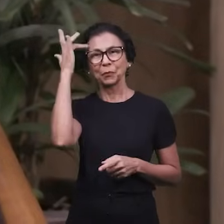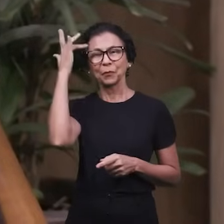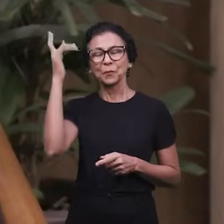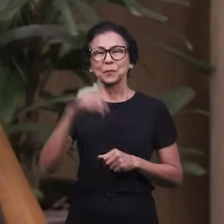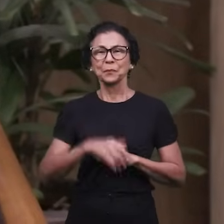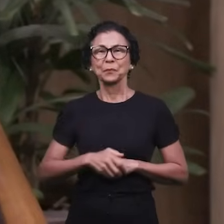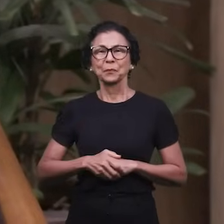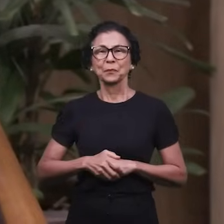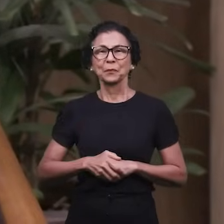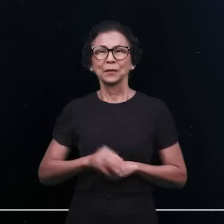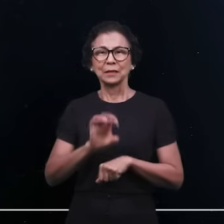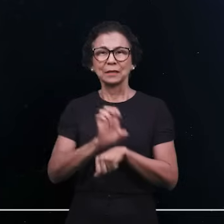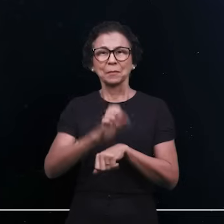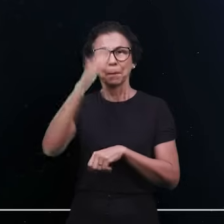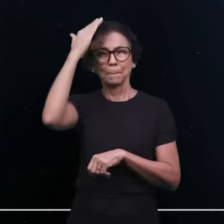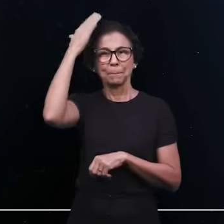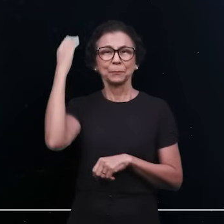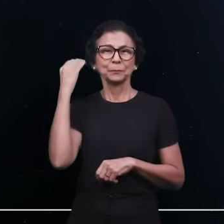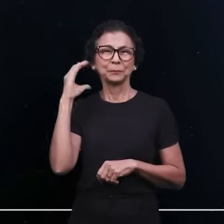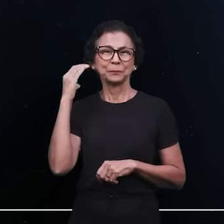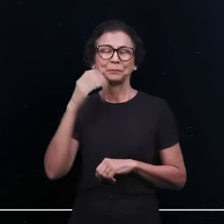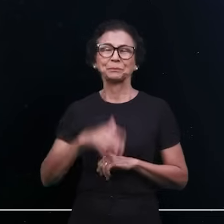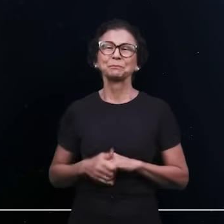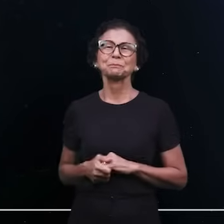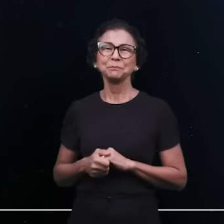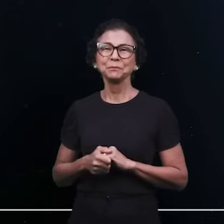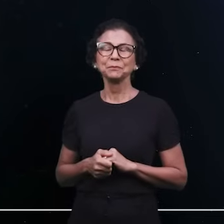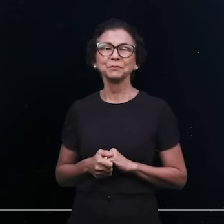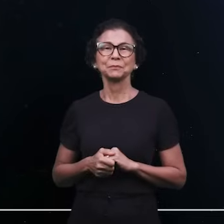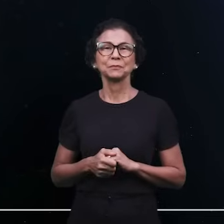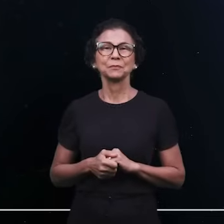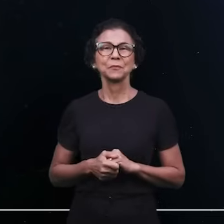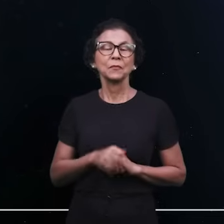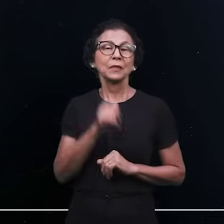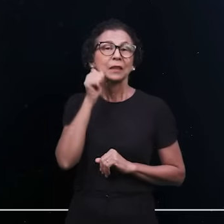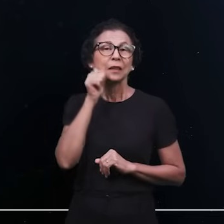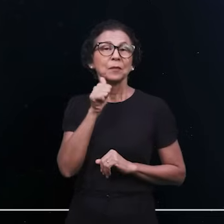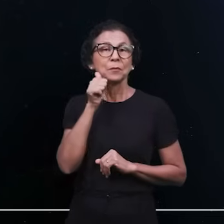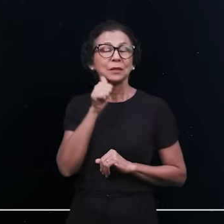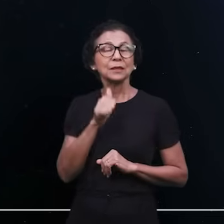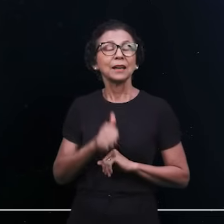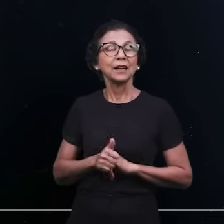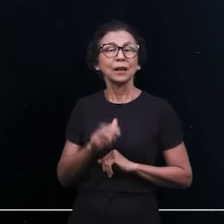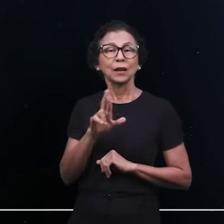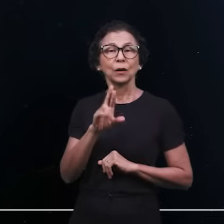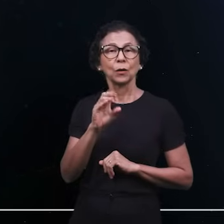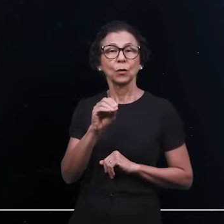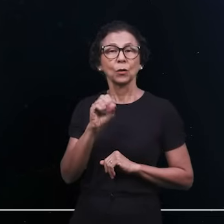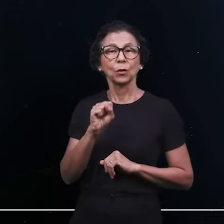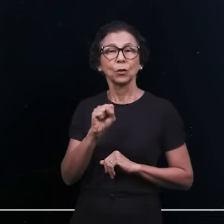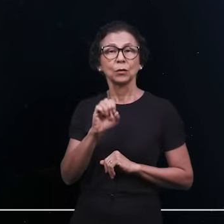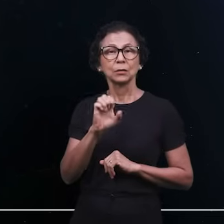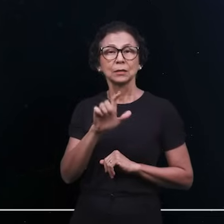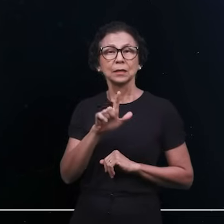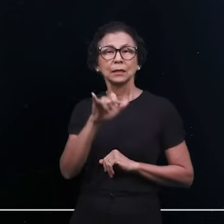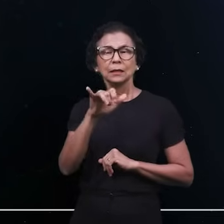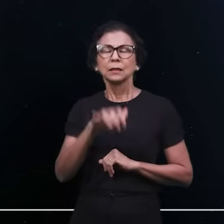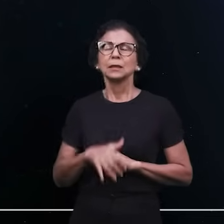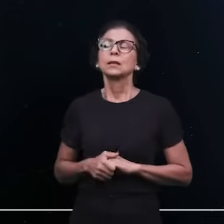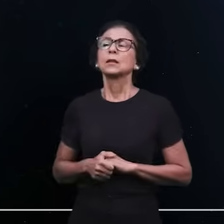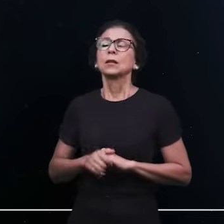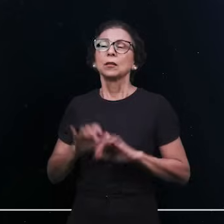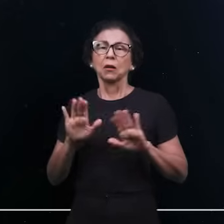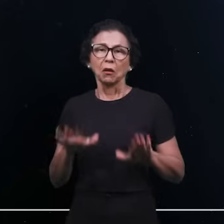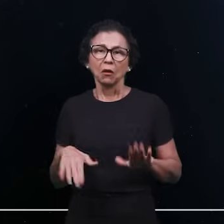de Curitiba, Paraná, e quem enviou essa participação foi a nossa irmã Roseli Andrade. E a Roseli diz o